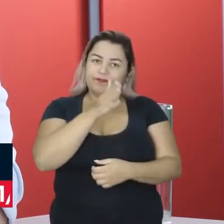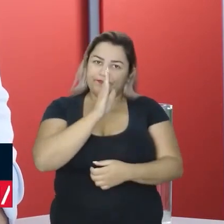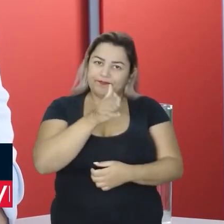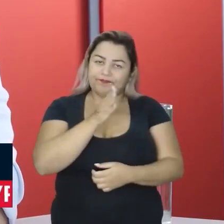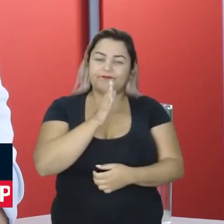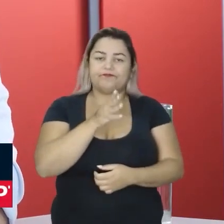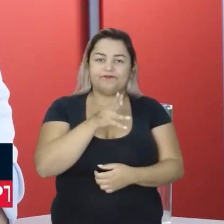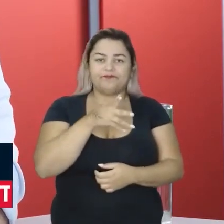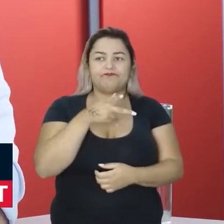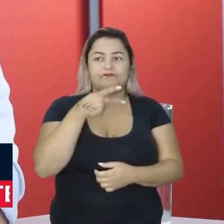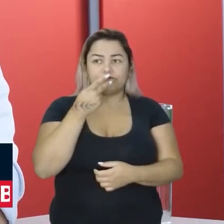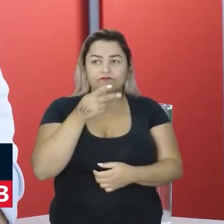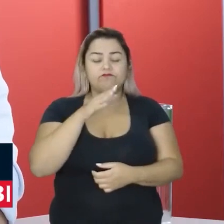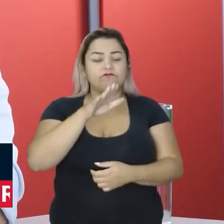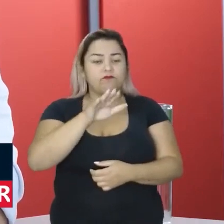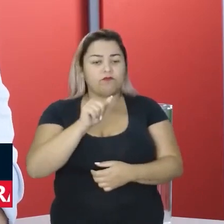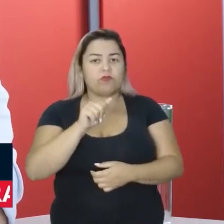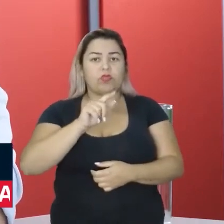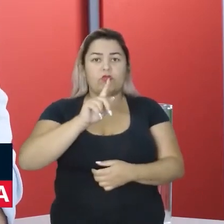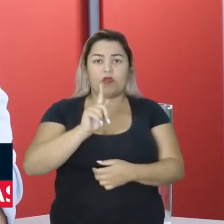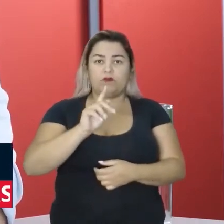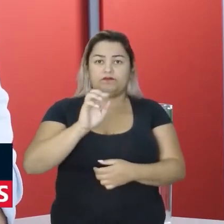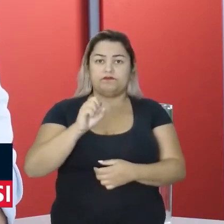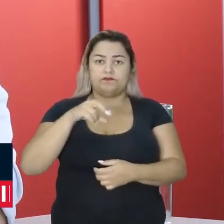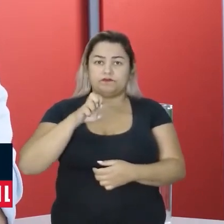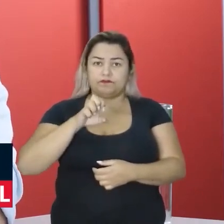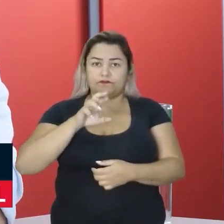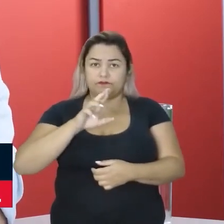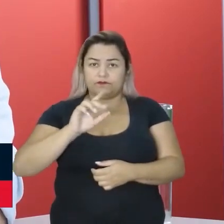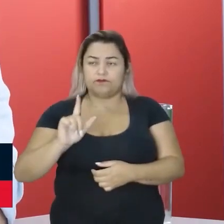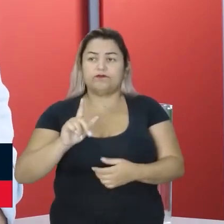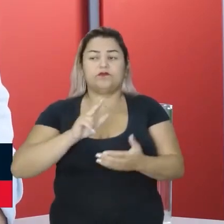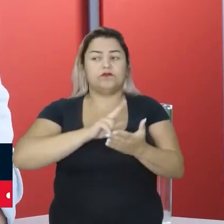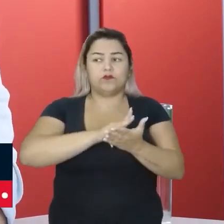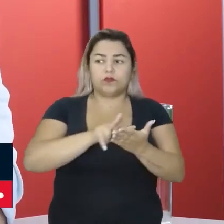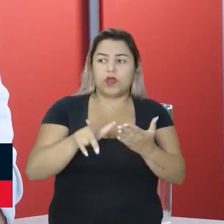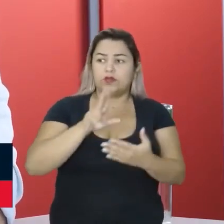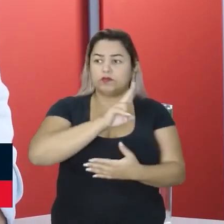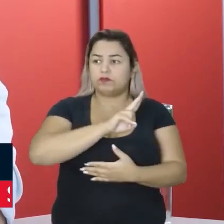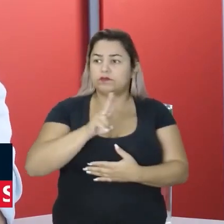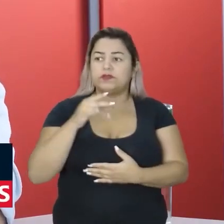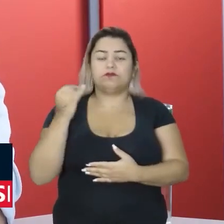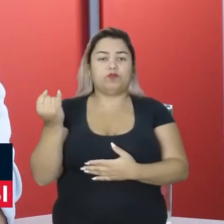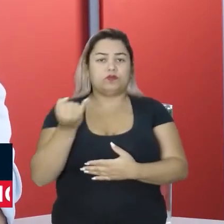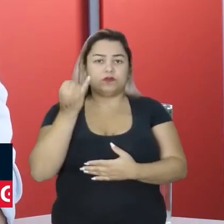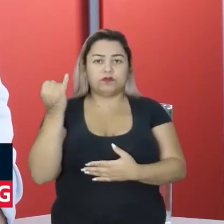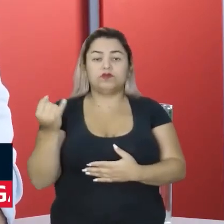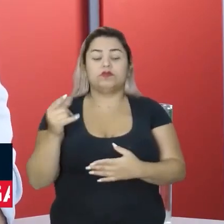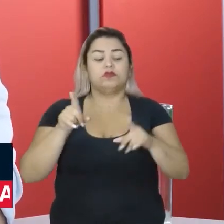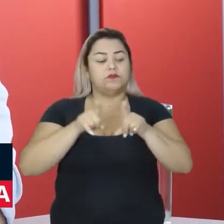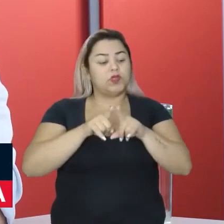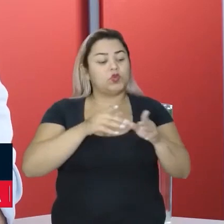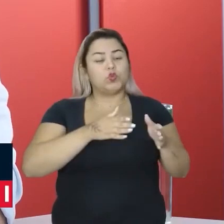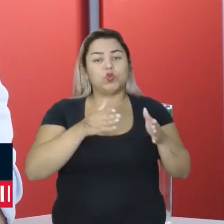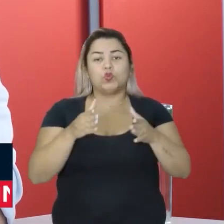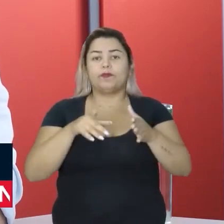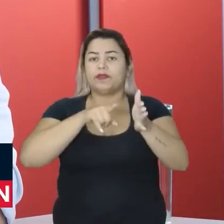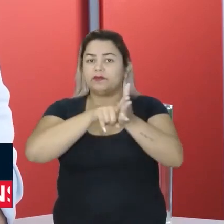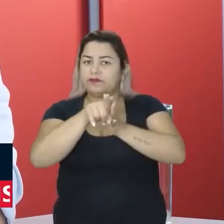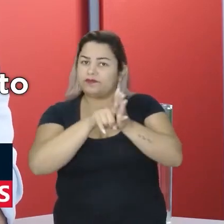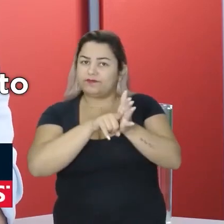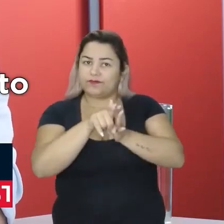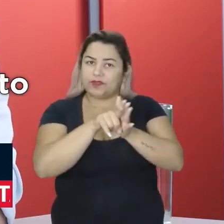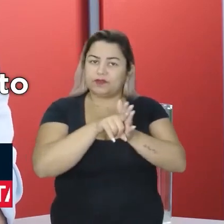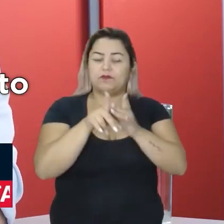a convocado com o general Heleno tem vários nomes que são importantes no processo de investigação